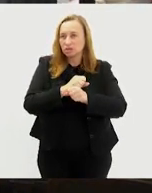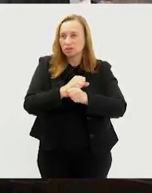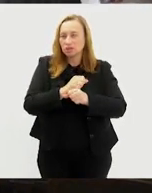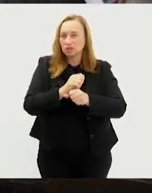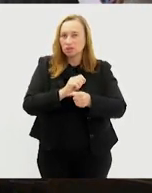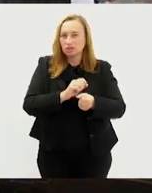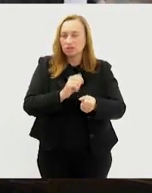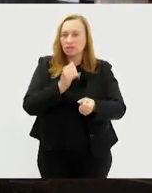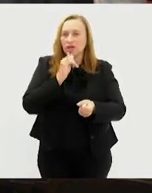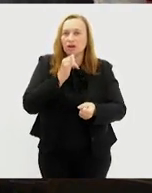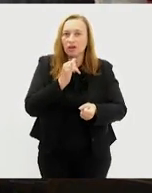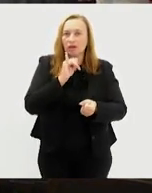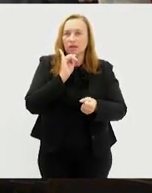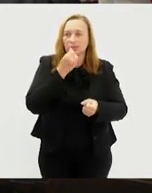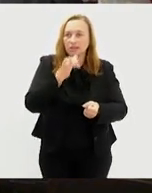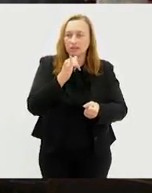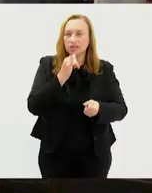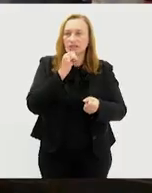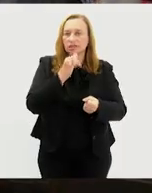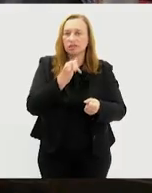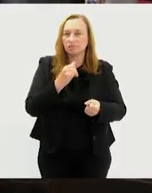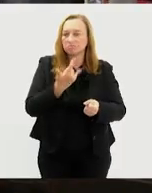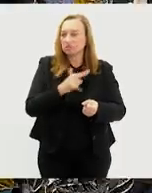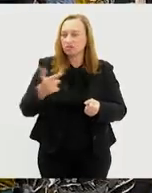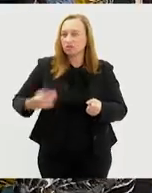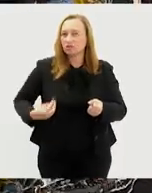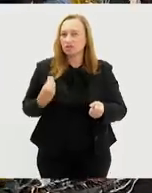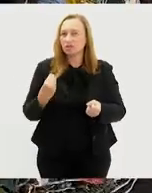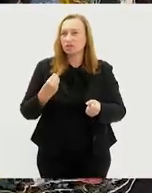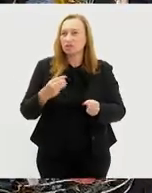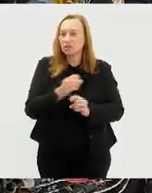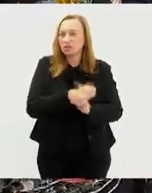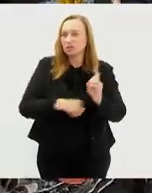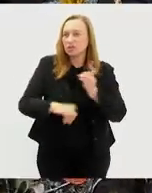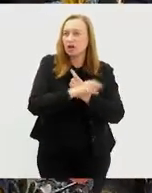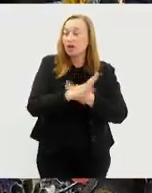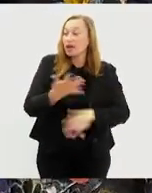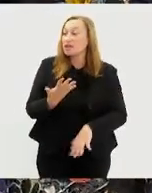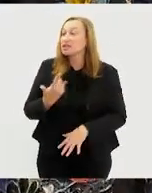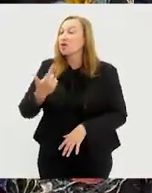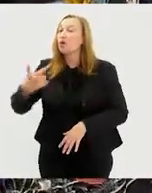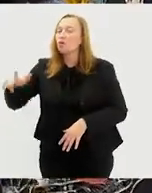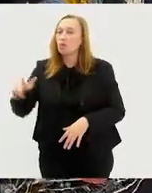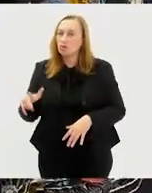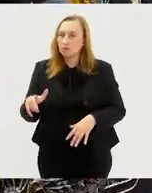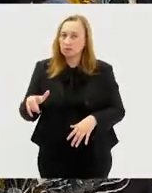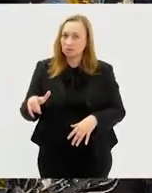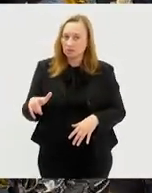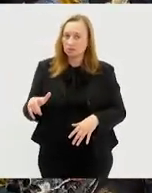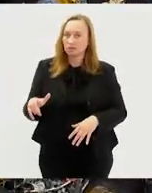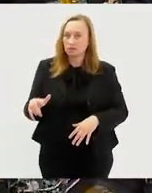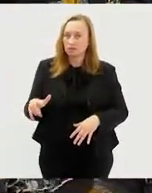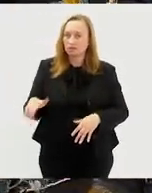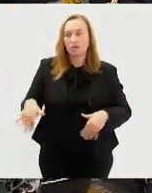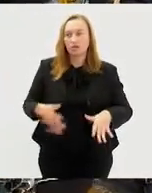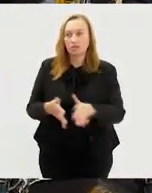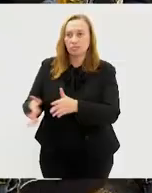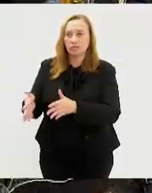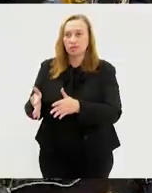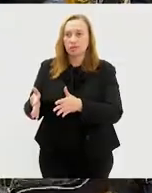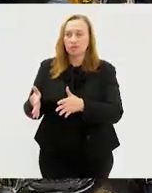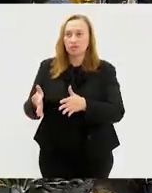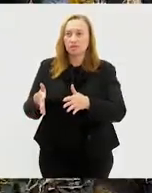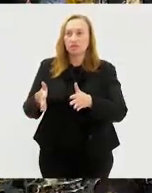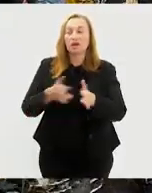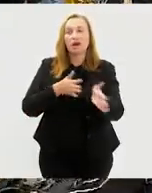essa outra alternativa inclui apoio comunitário oficina lá e acesso à cultura e